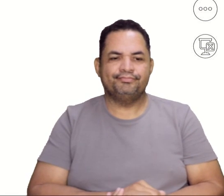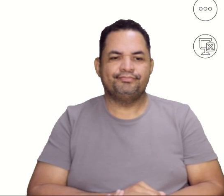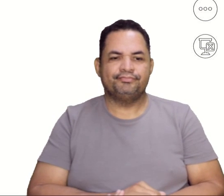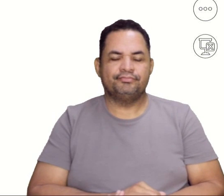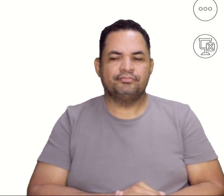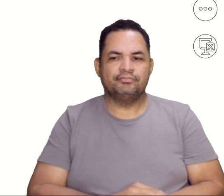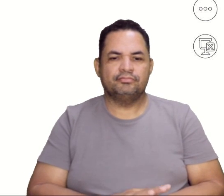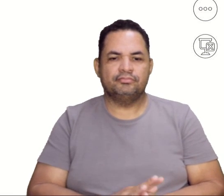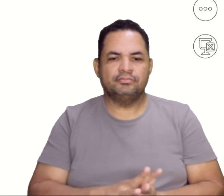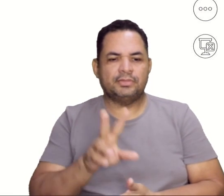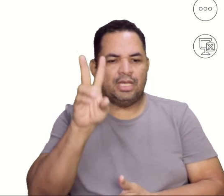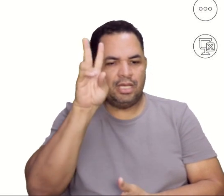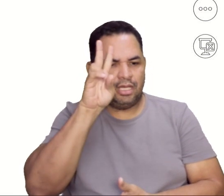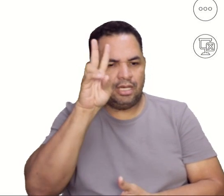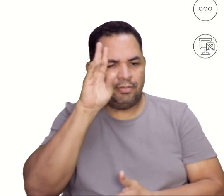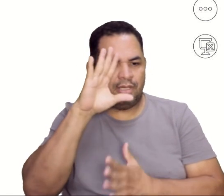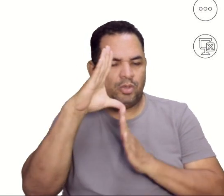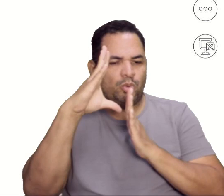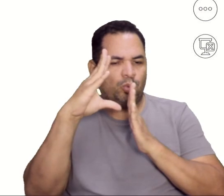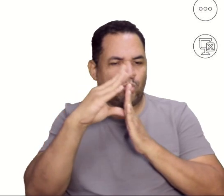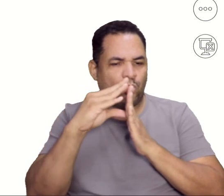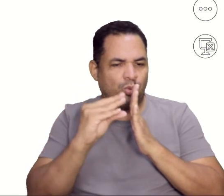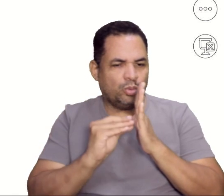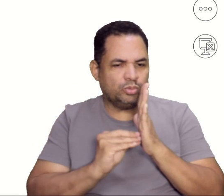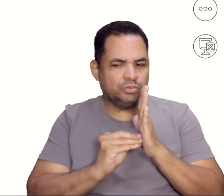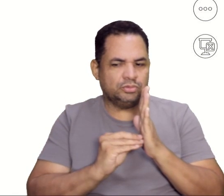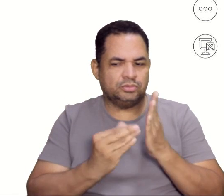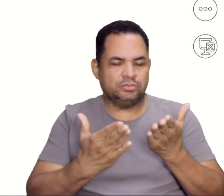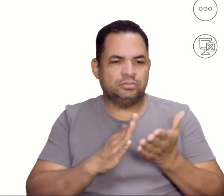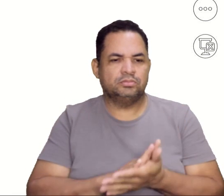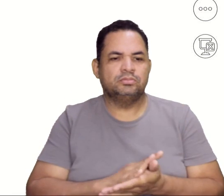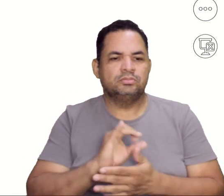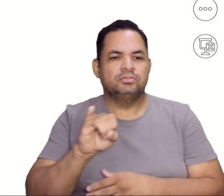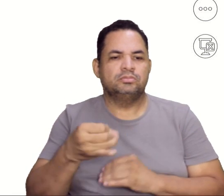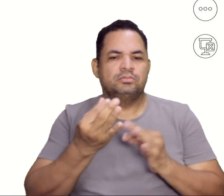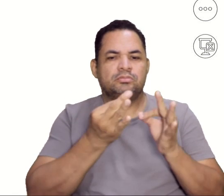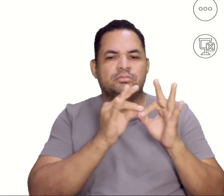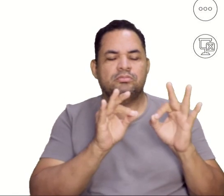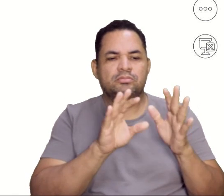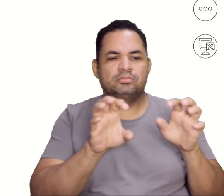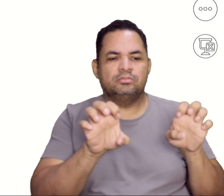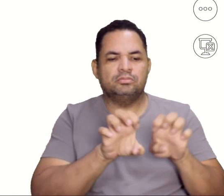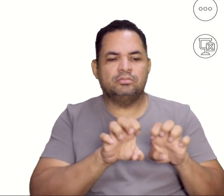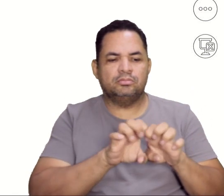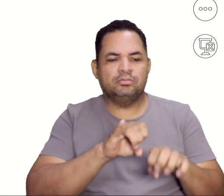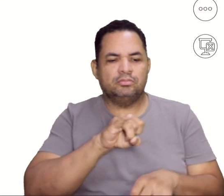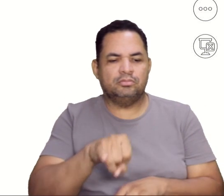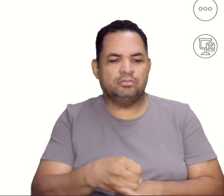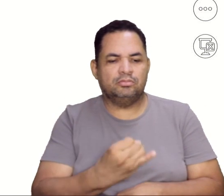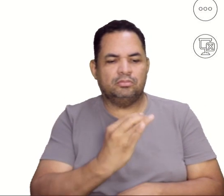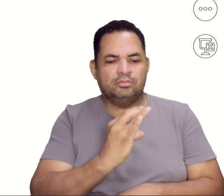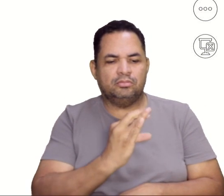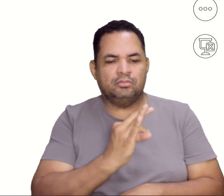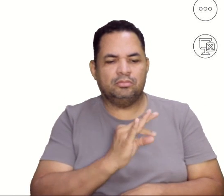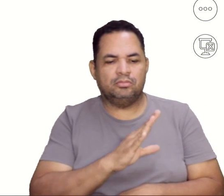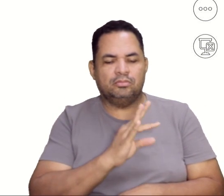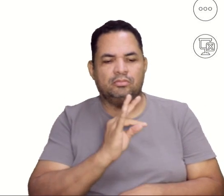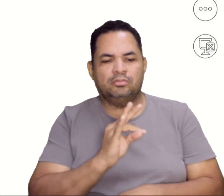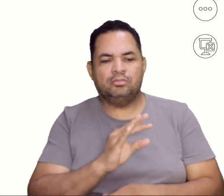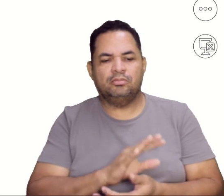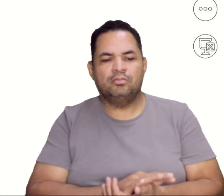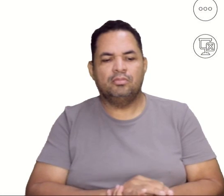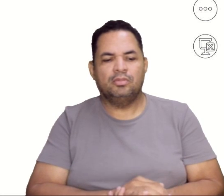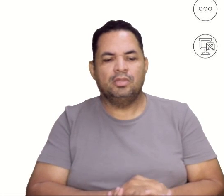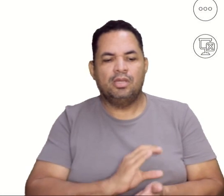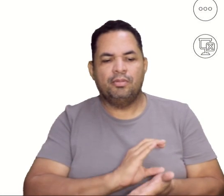aqui a gente vai vai rever mais o conteúdo em si então juro simples juro simples nós temos a equação J ig a c capital